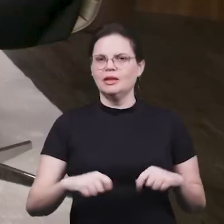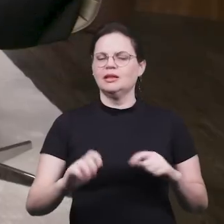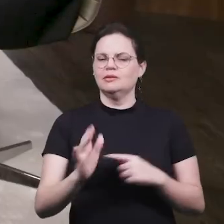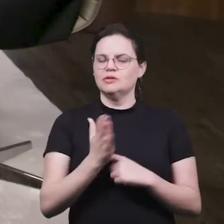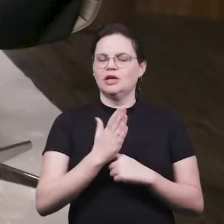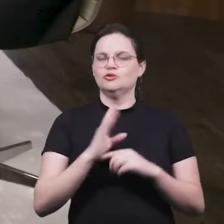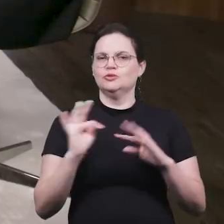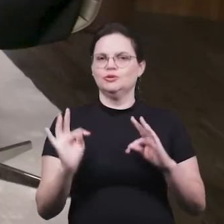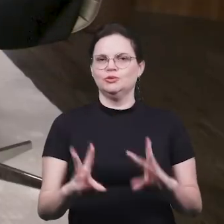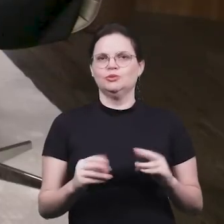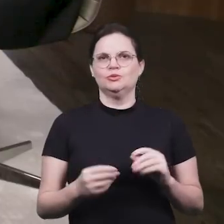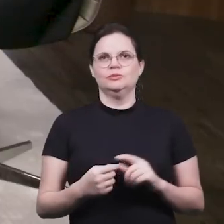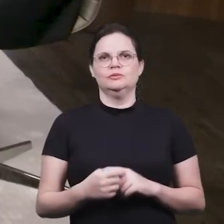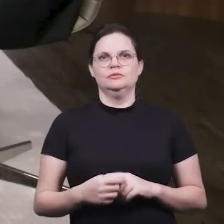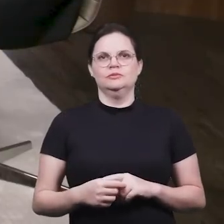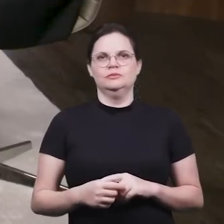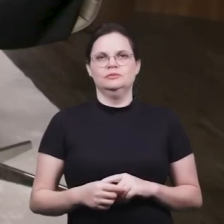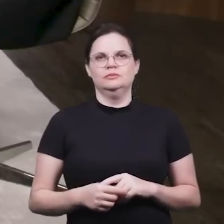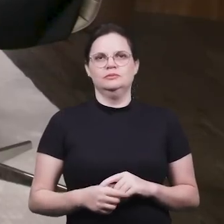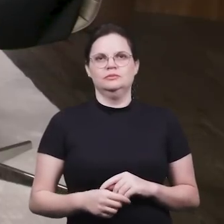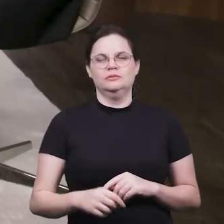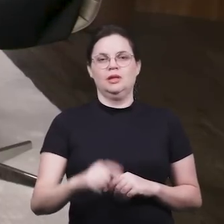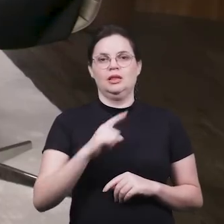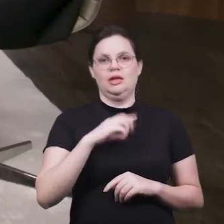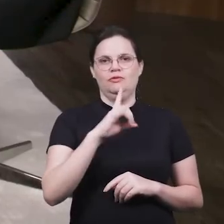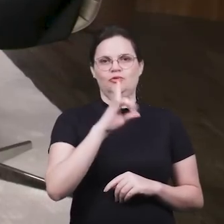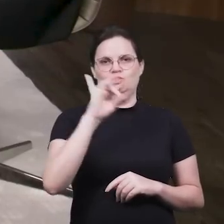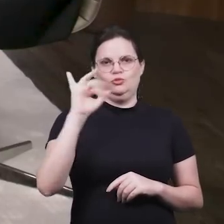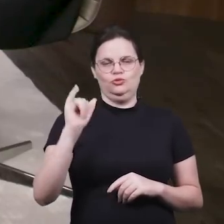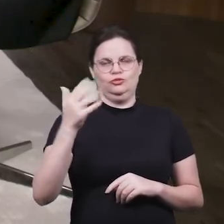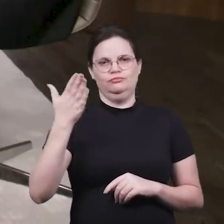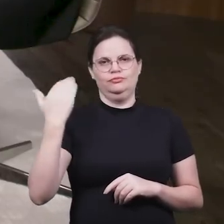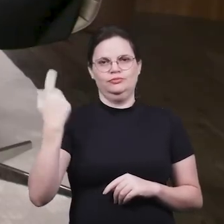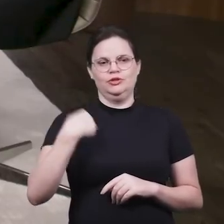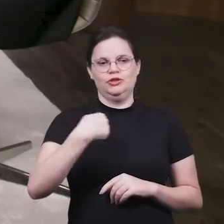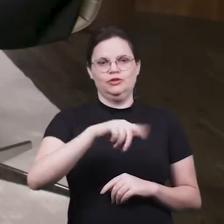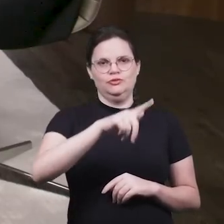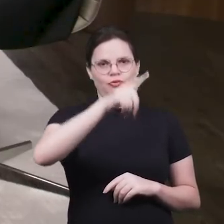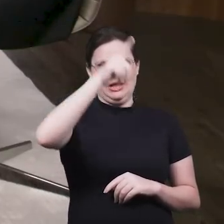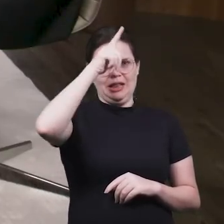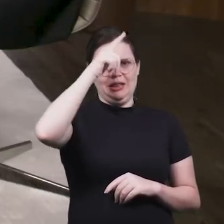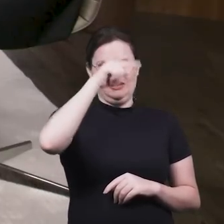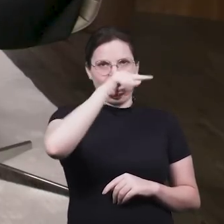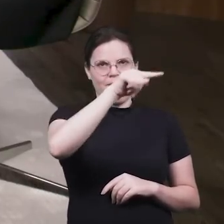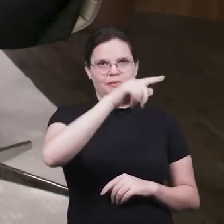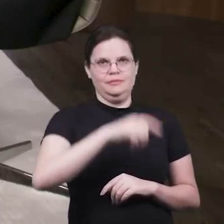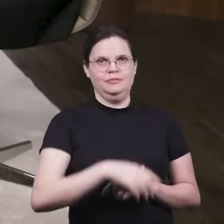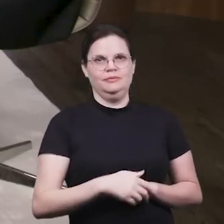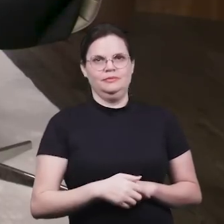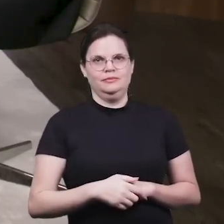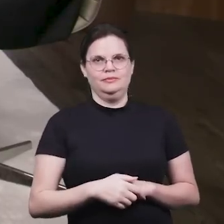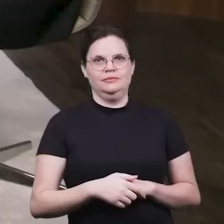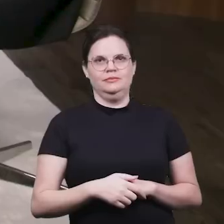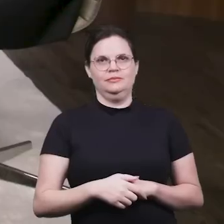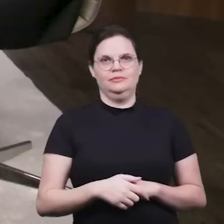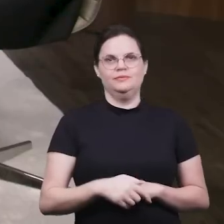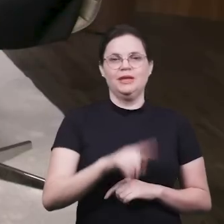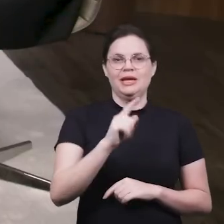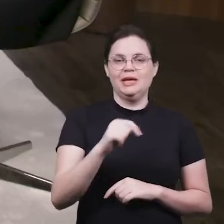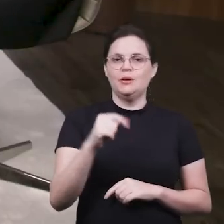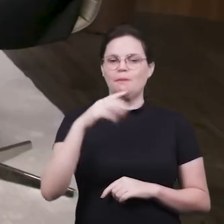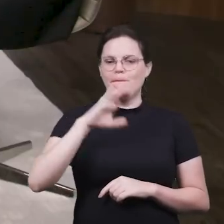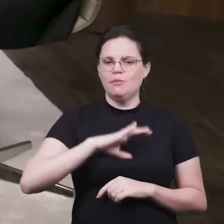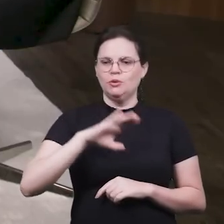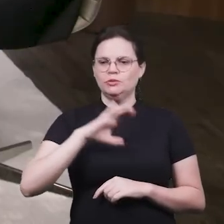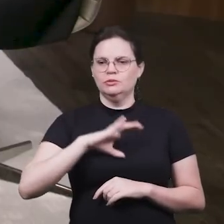quando eu passei uma vez por Alemanha, porque por causa do português é muito perto para francês, para